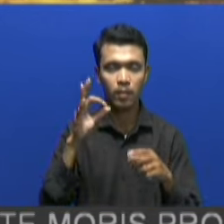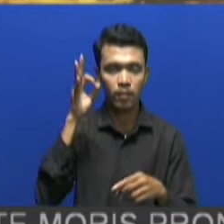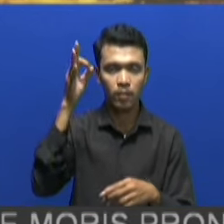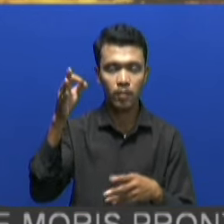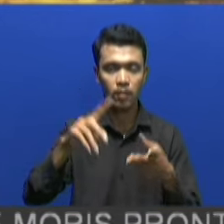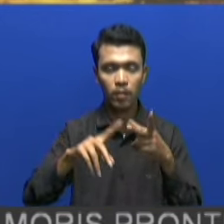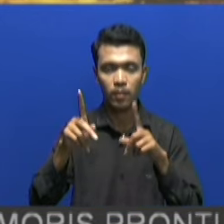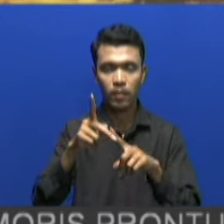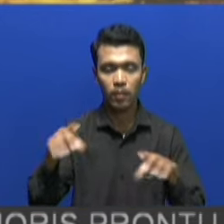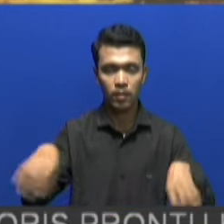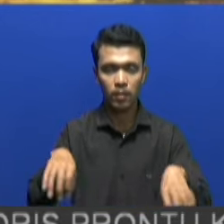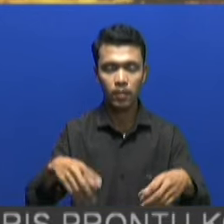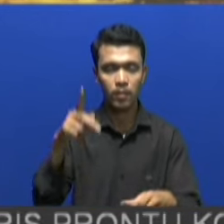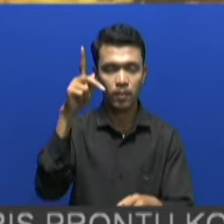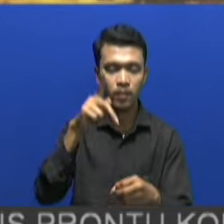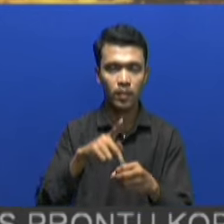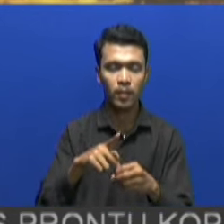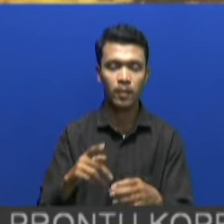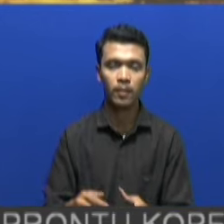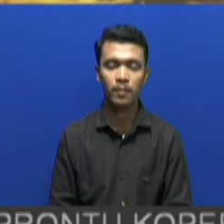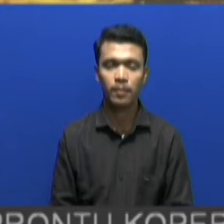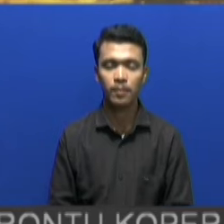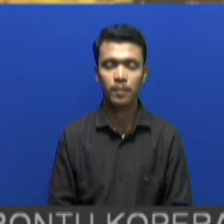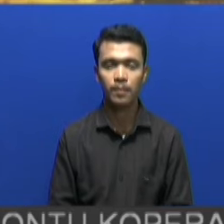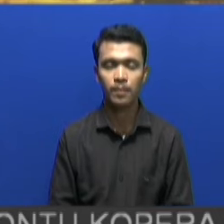e Área de Gestão Recursos Minerais.